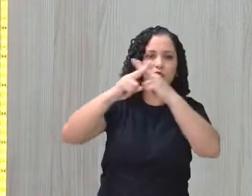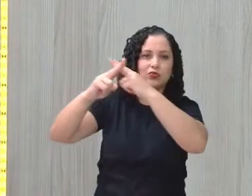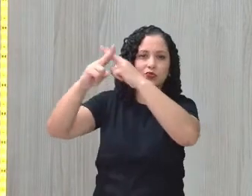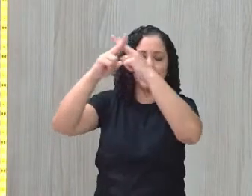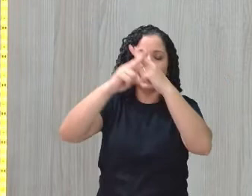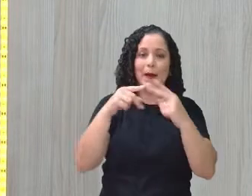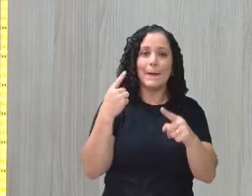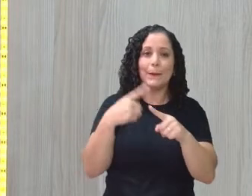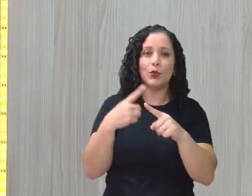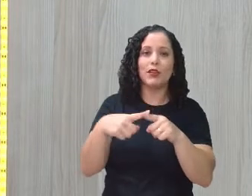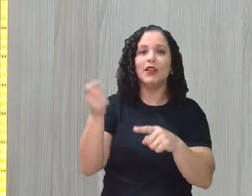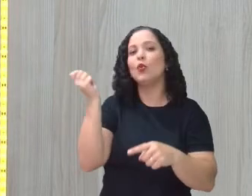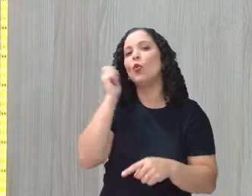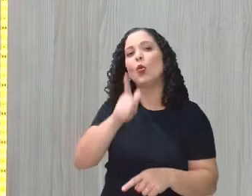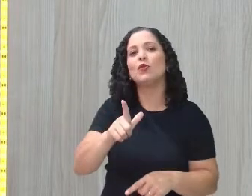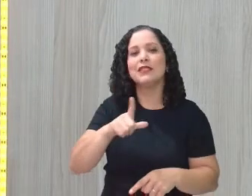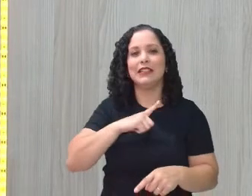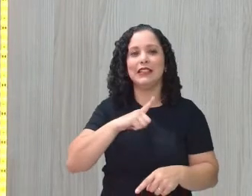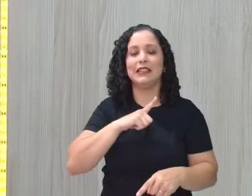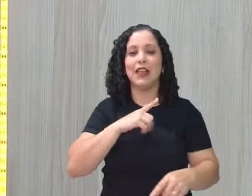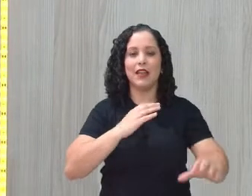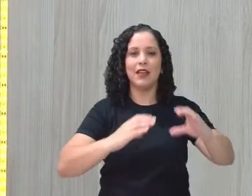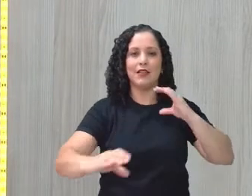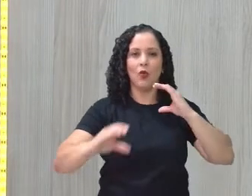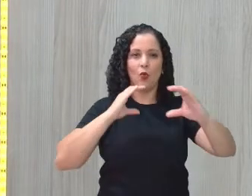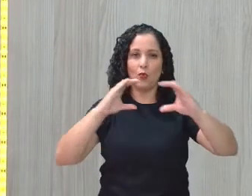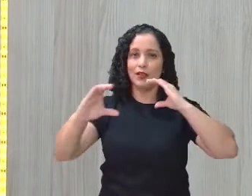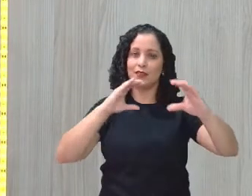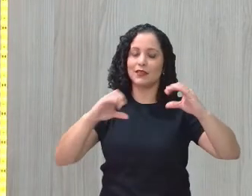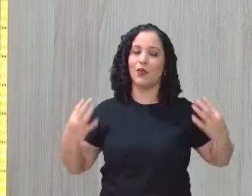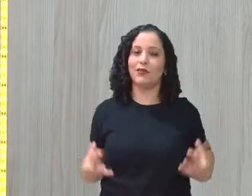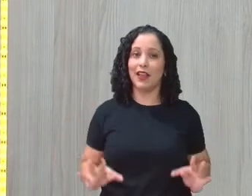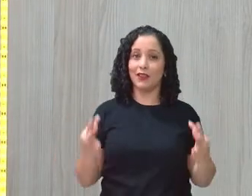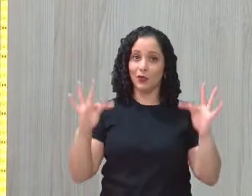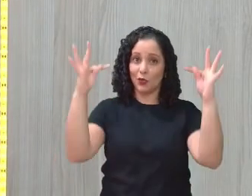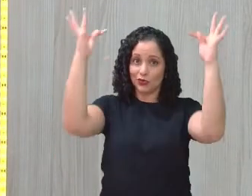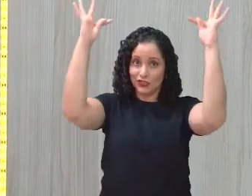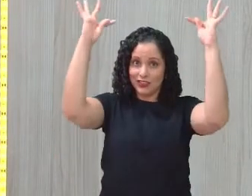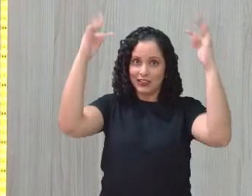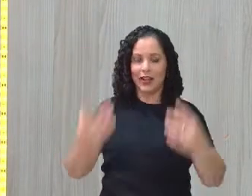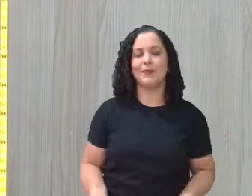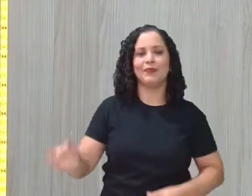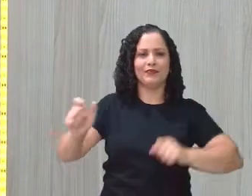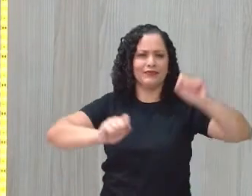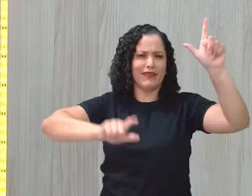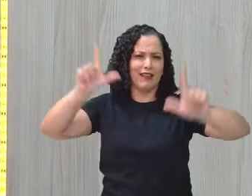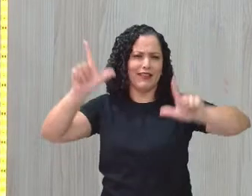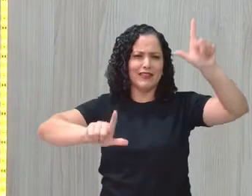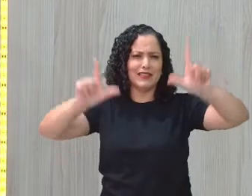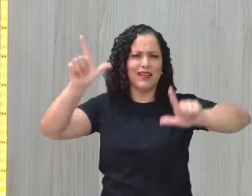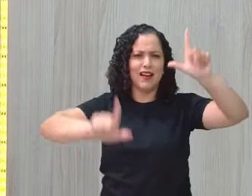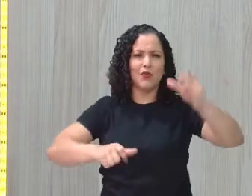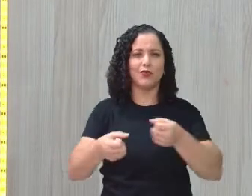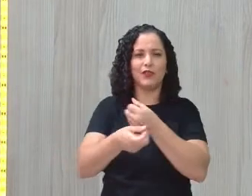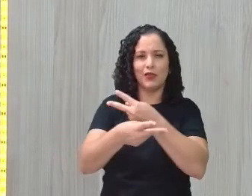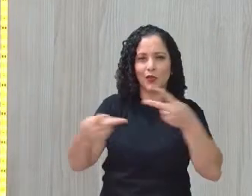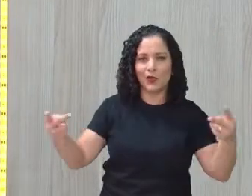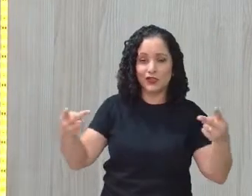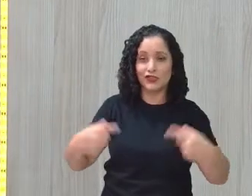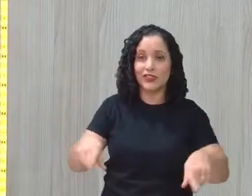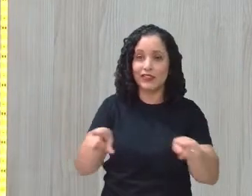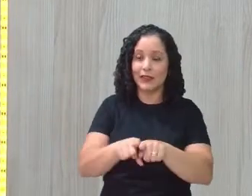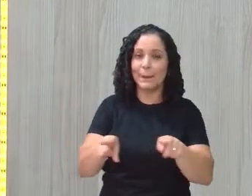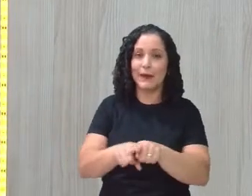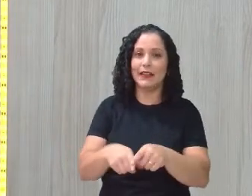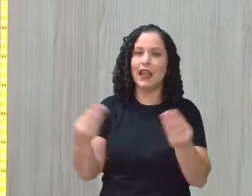comunicação, televisão, internet, rádio. Os satélites meteorológicos, que nos indicam o tempo